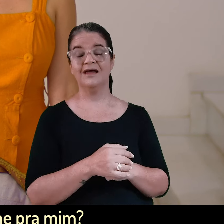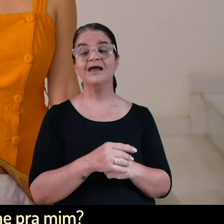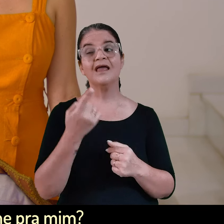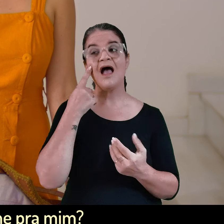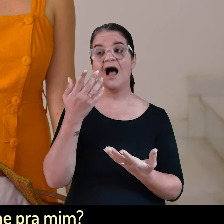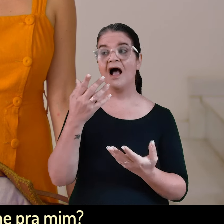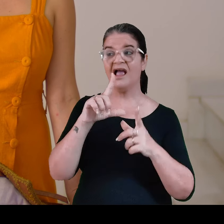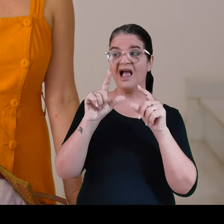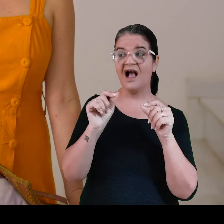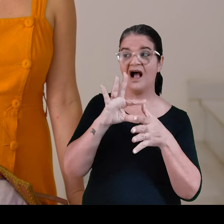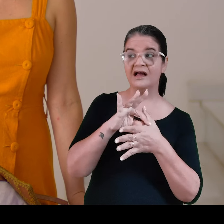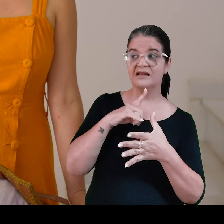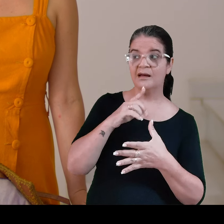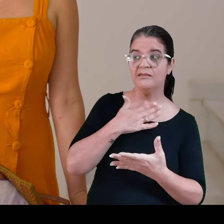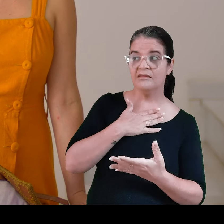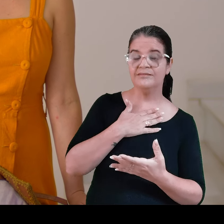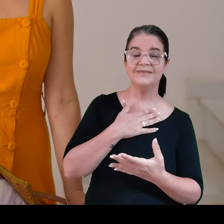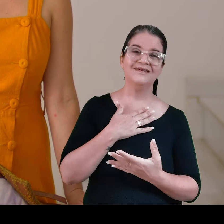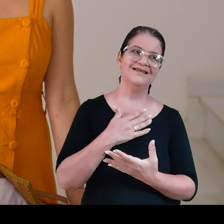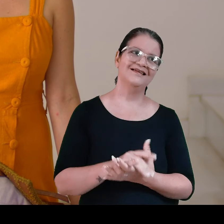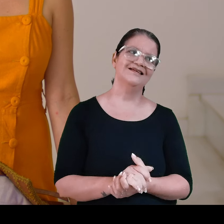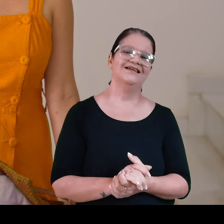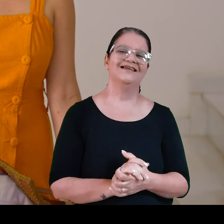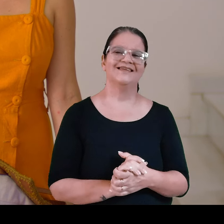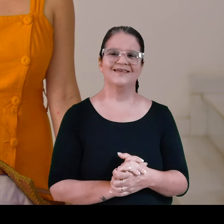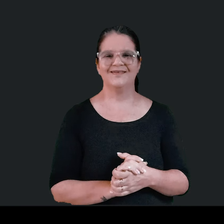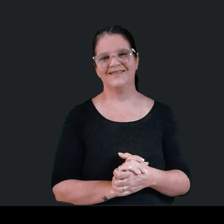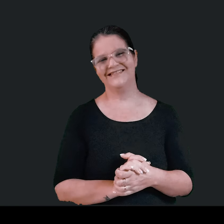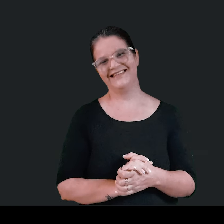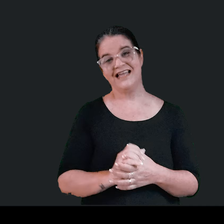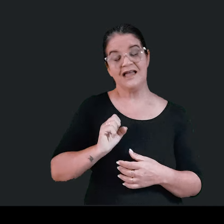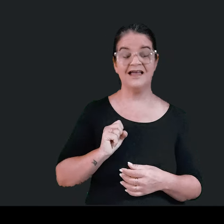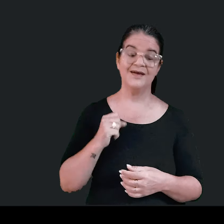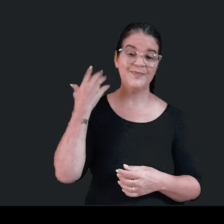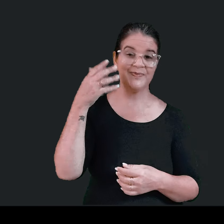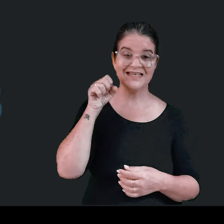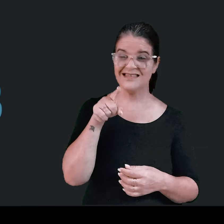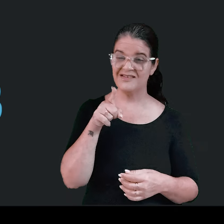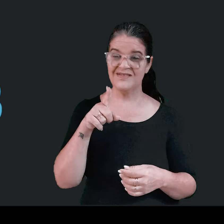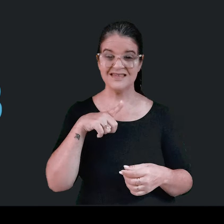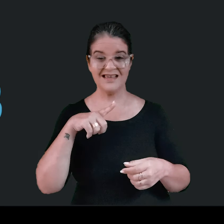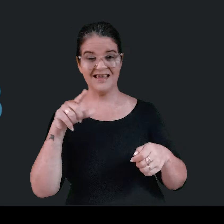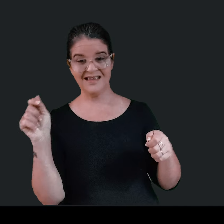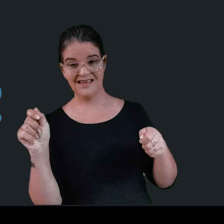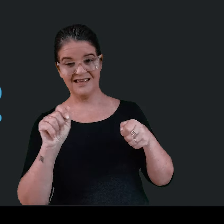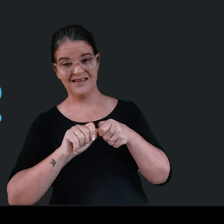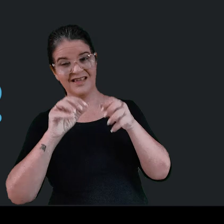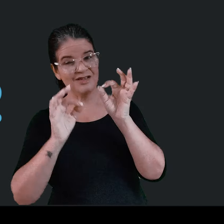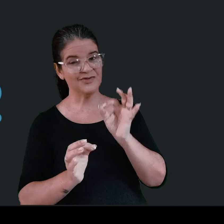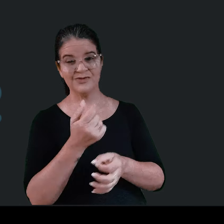Dinha de carne para mim? Alice dá um leve suspiro e mantém o olhar perdido. Tela preta. O próximo episódio começa em 3,